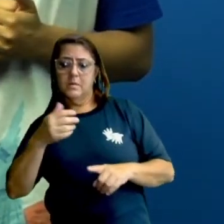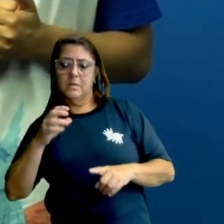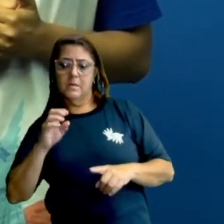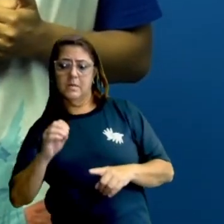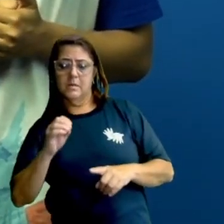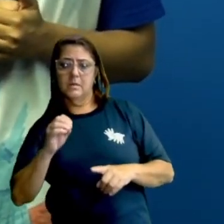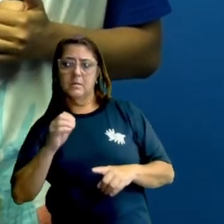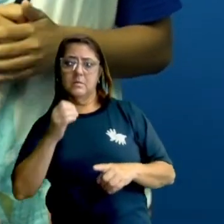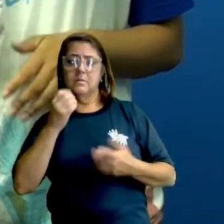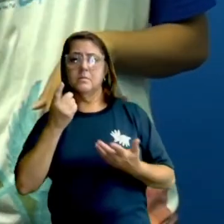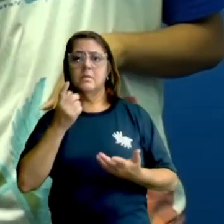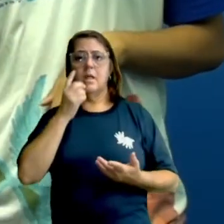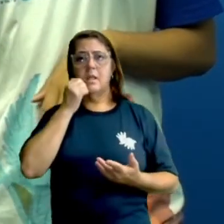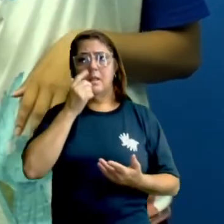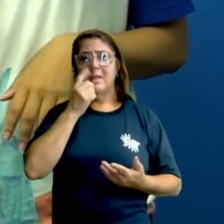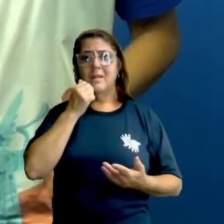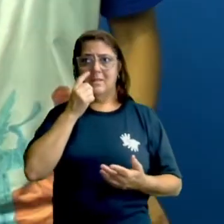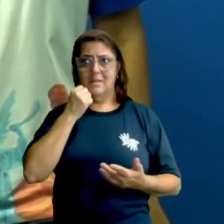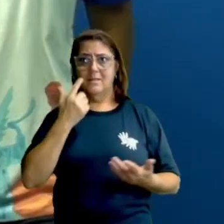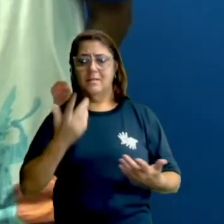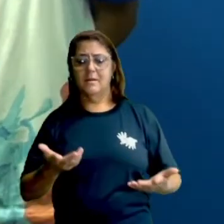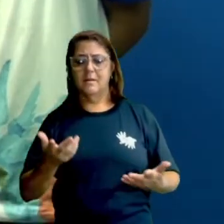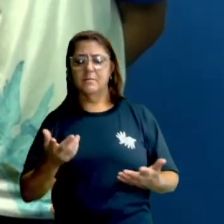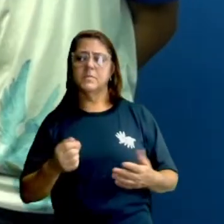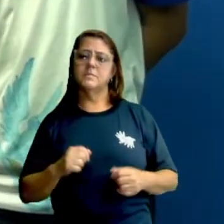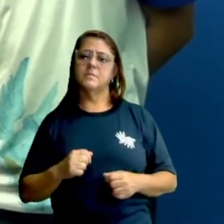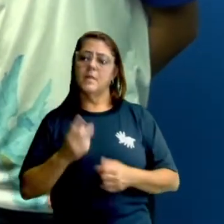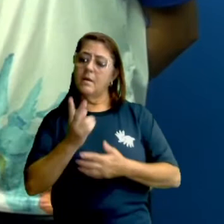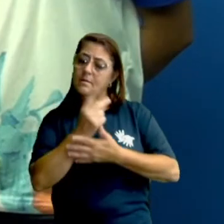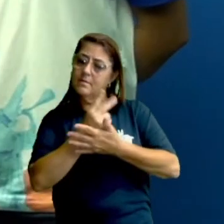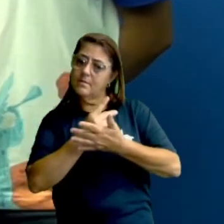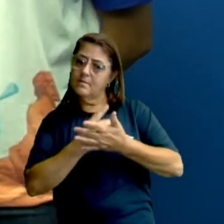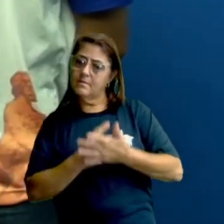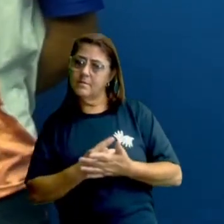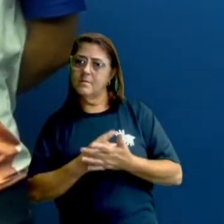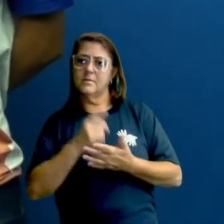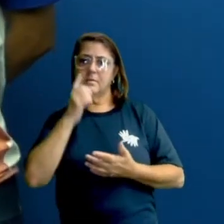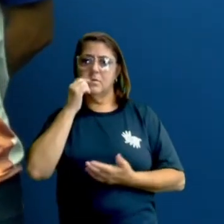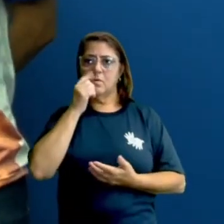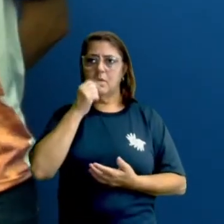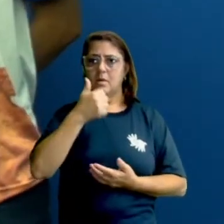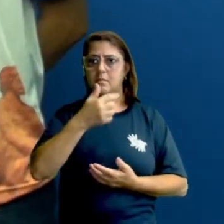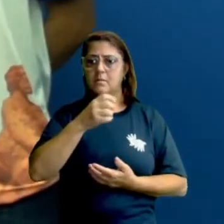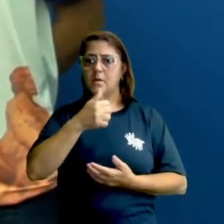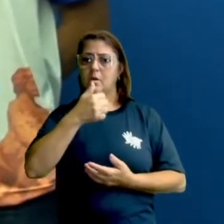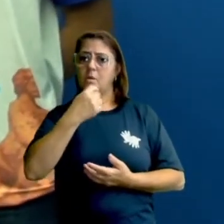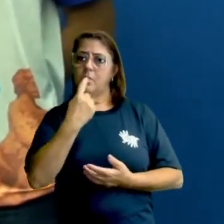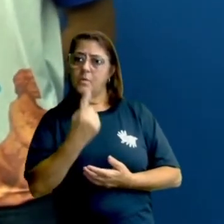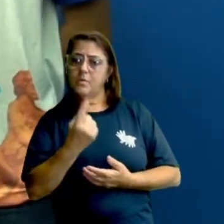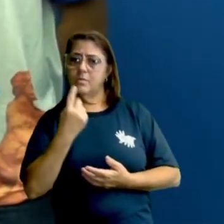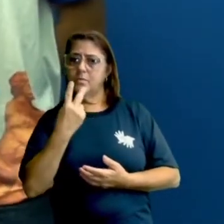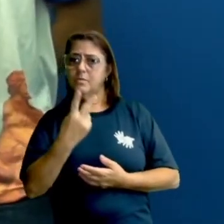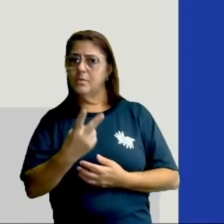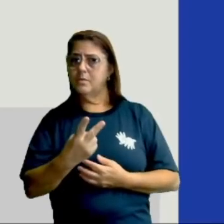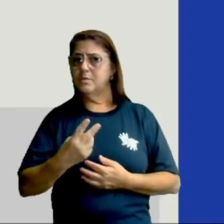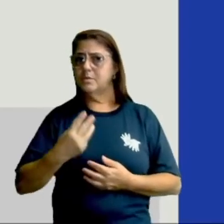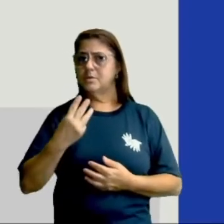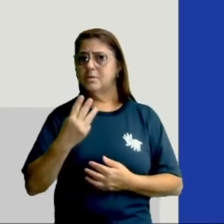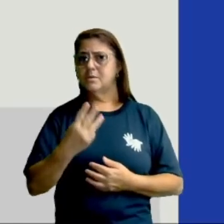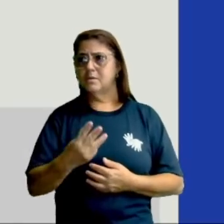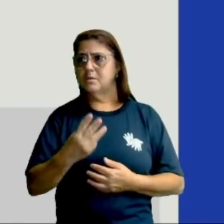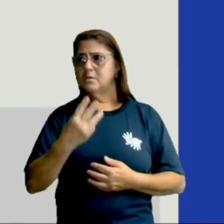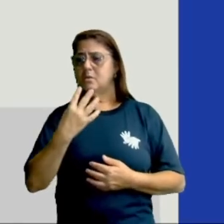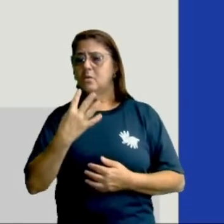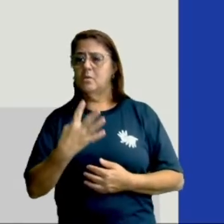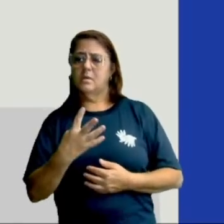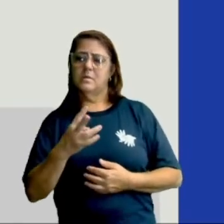10 lápis, certo? Então, vamos desenhar aqui os 10 lápis. 1, 2,